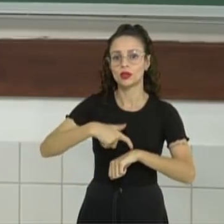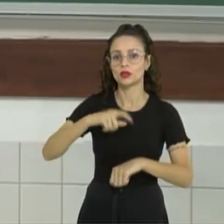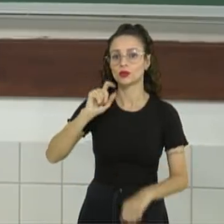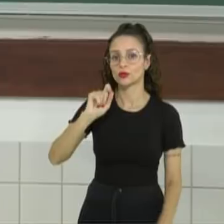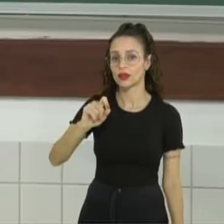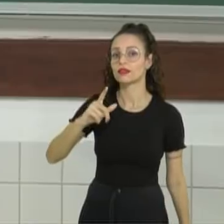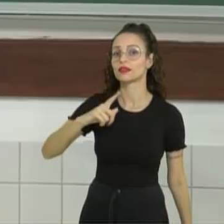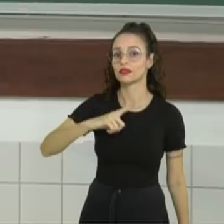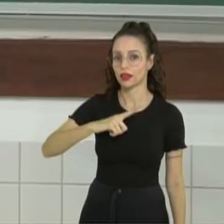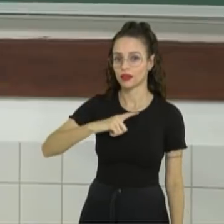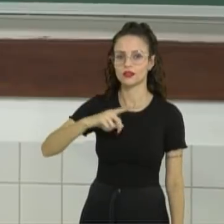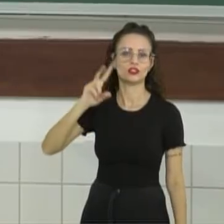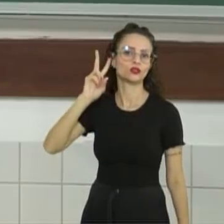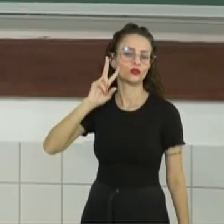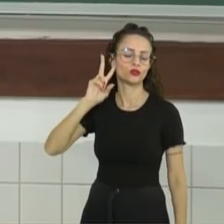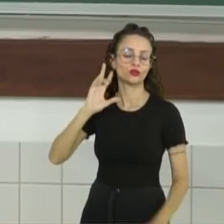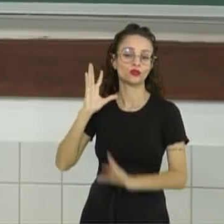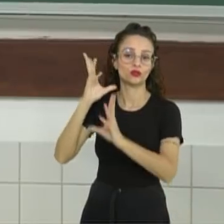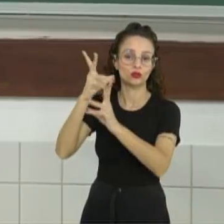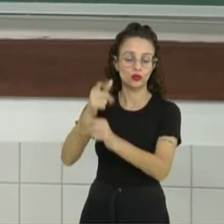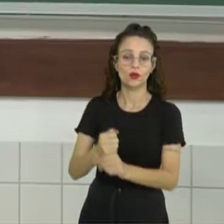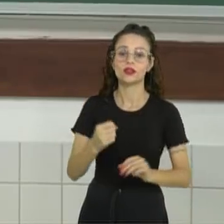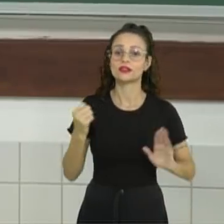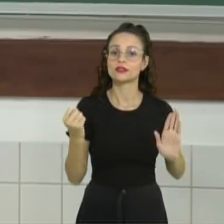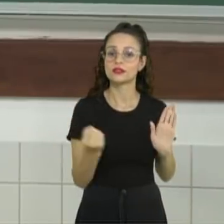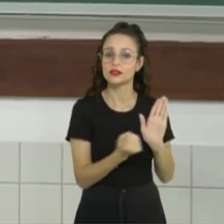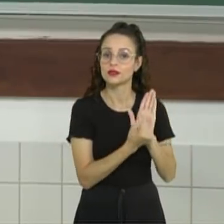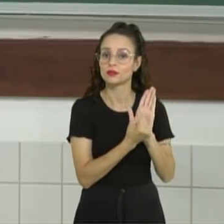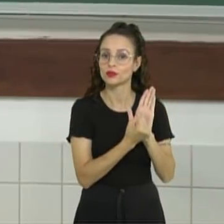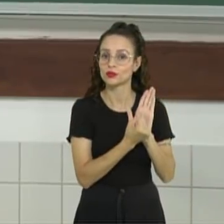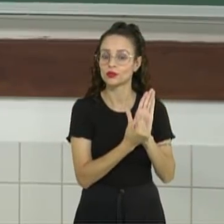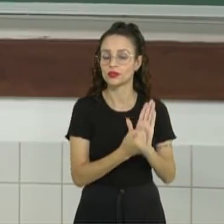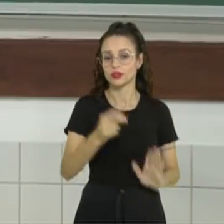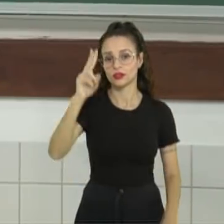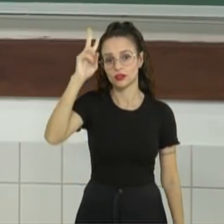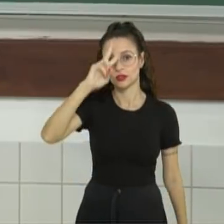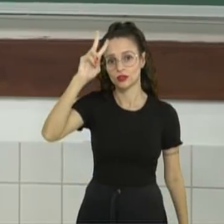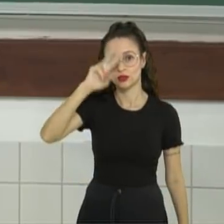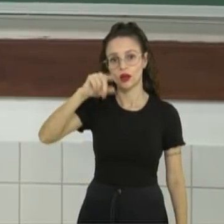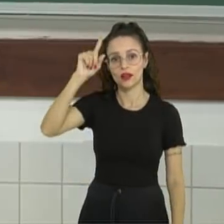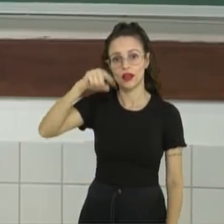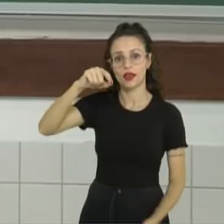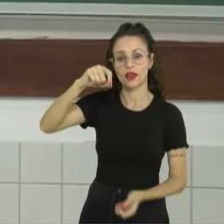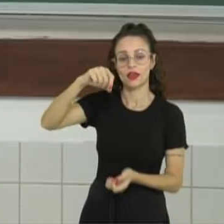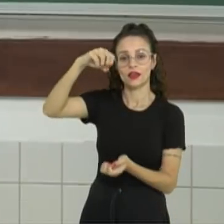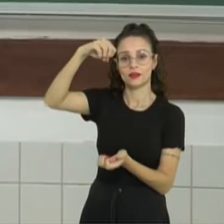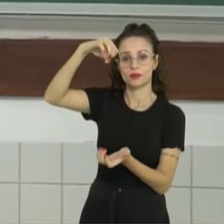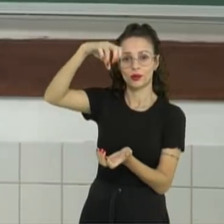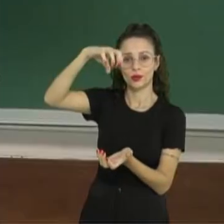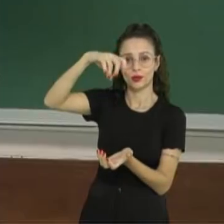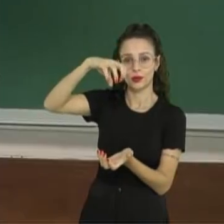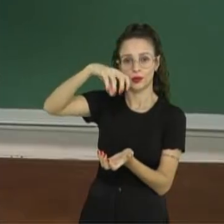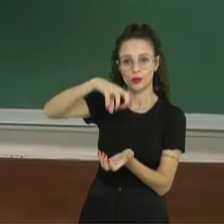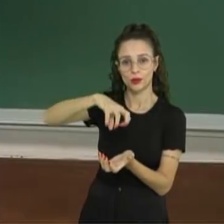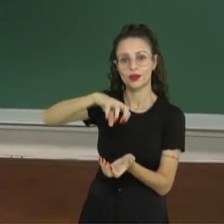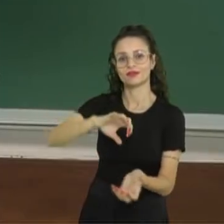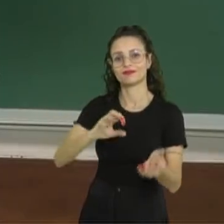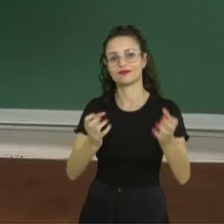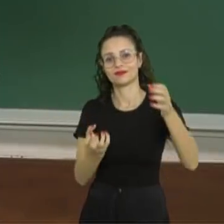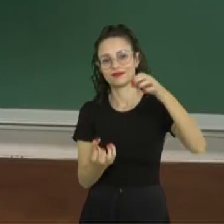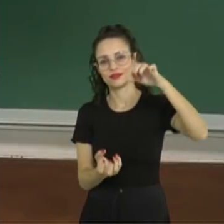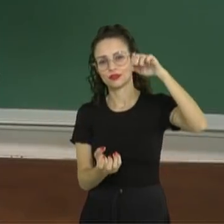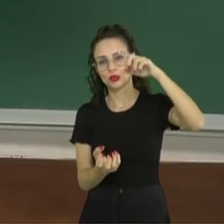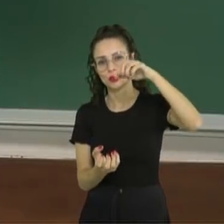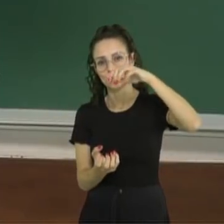nós temos, inclusive na história, um dos símbolos, né, da história é a chamada ampulheta. Aquele artefato de vidro que se conta com a